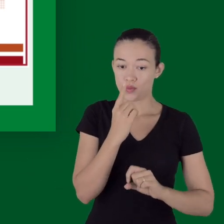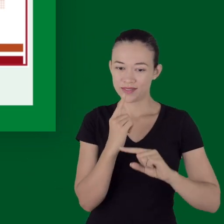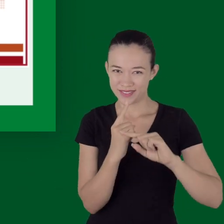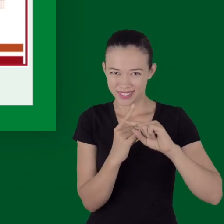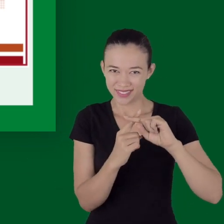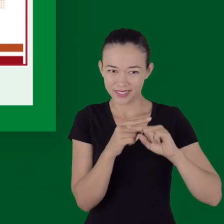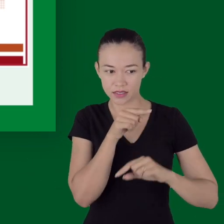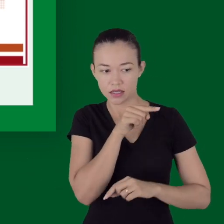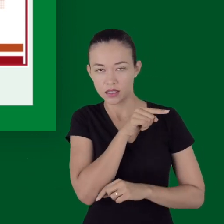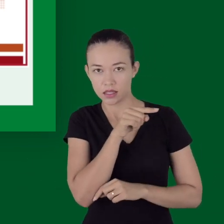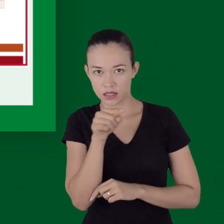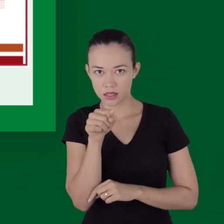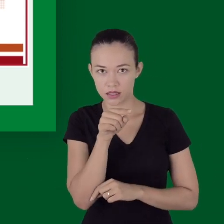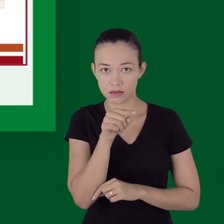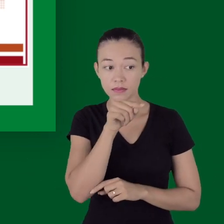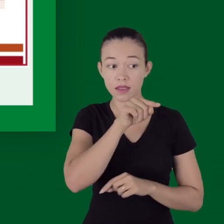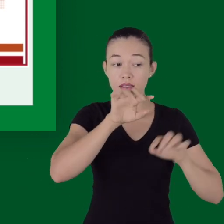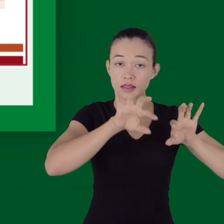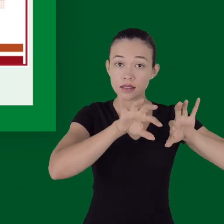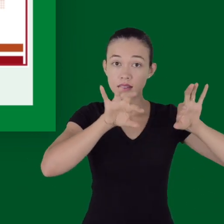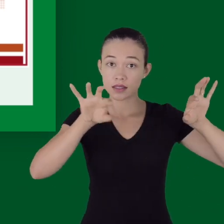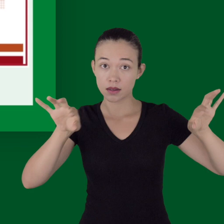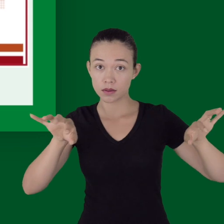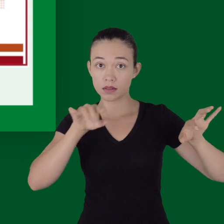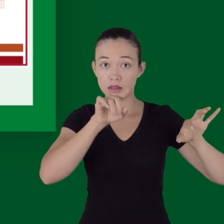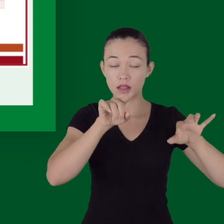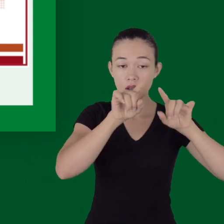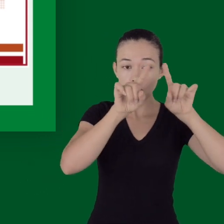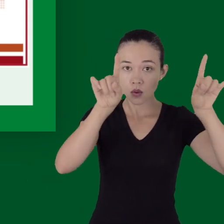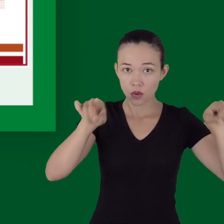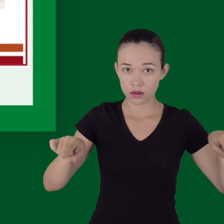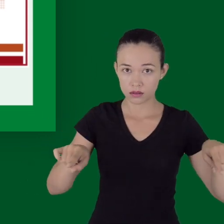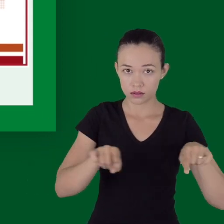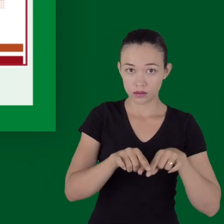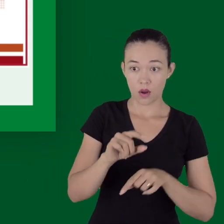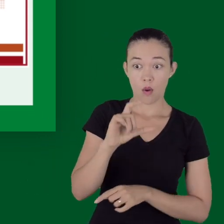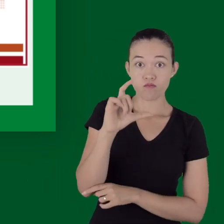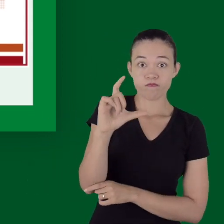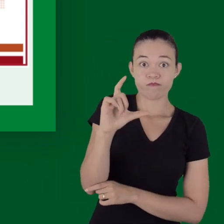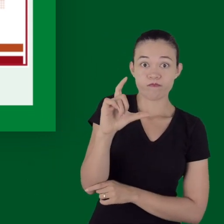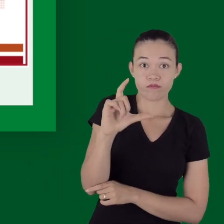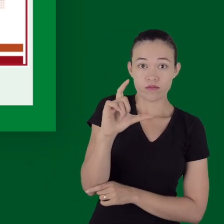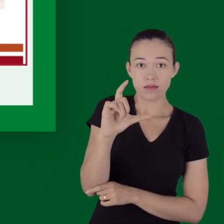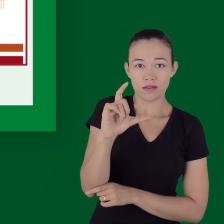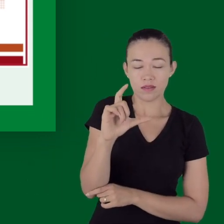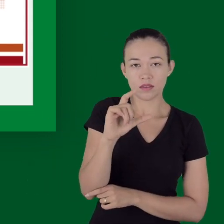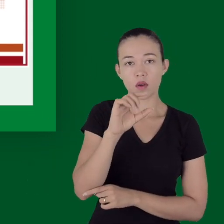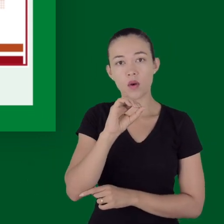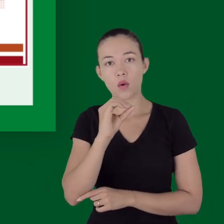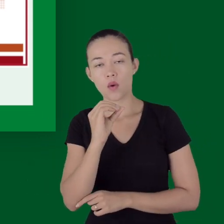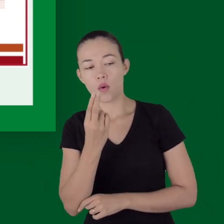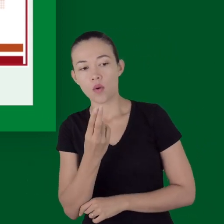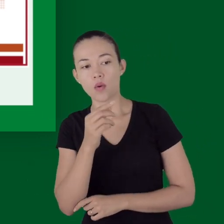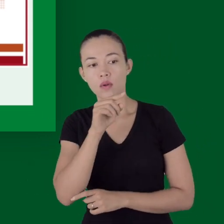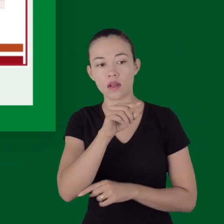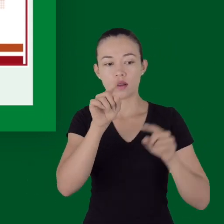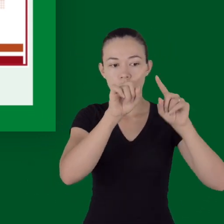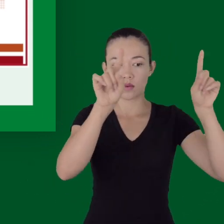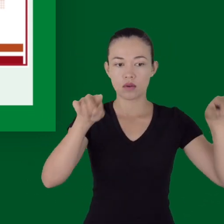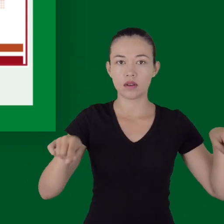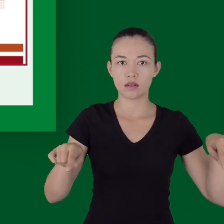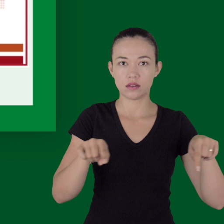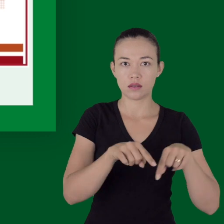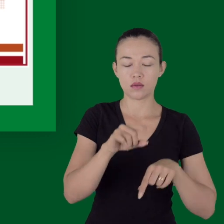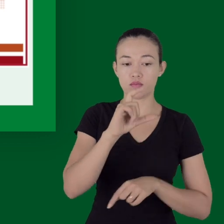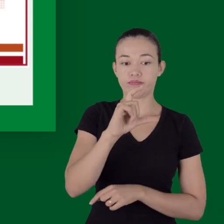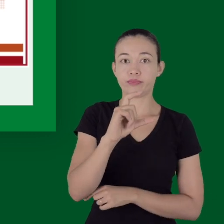150 e assim por diante. 300, 150, 100, 75, 60, 50. Que seria, na verdade, você dividir 1500